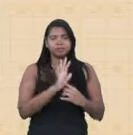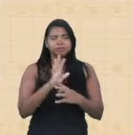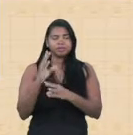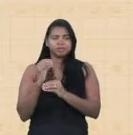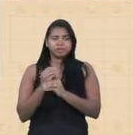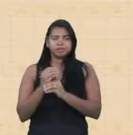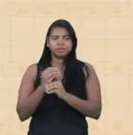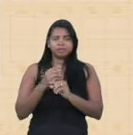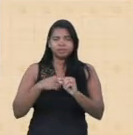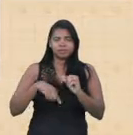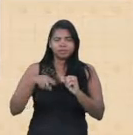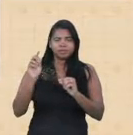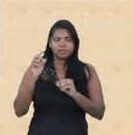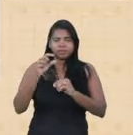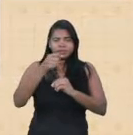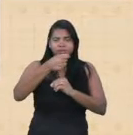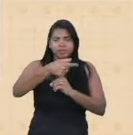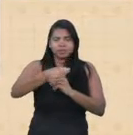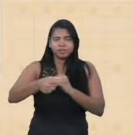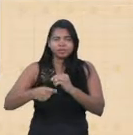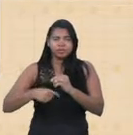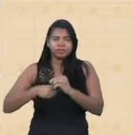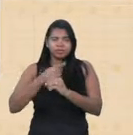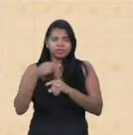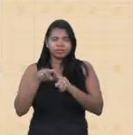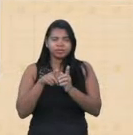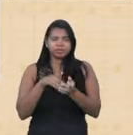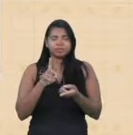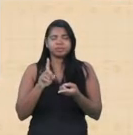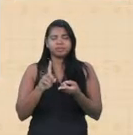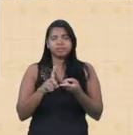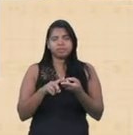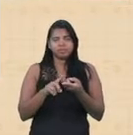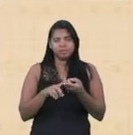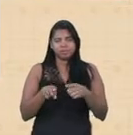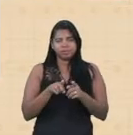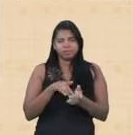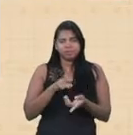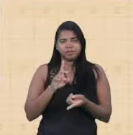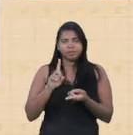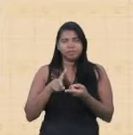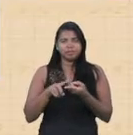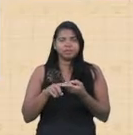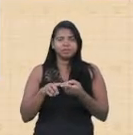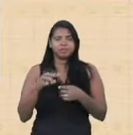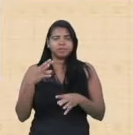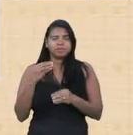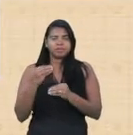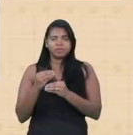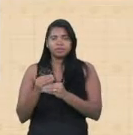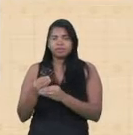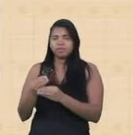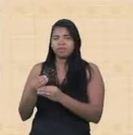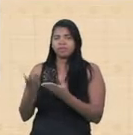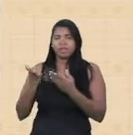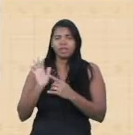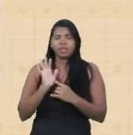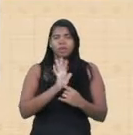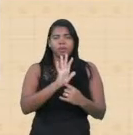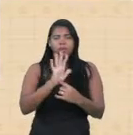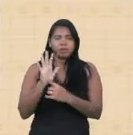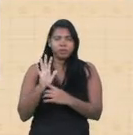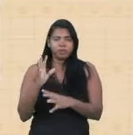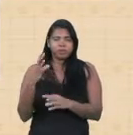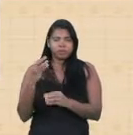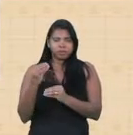chamadas partículas alfas. Mas como é que eu vou pegar uma partícula que é menor do que o átomo para fazer com que ela colida no núcleo e quebre esse núcleo? Você pensou